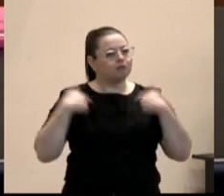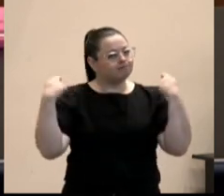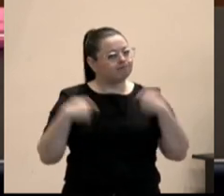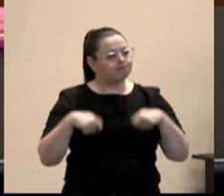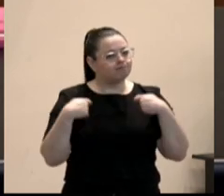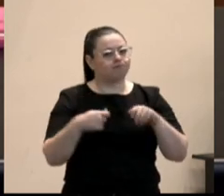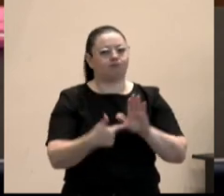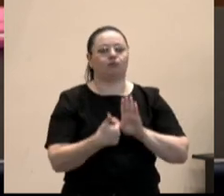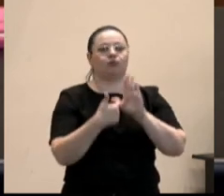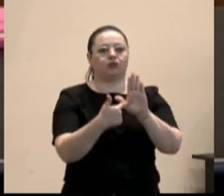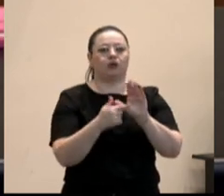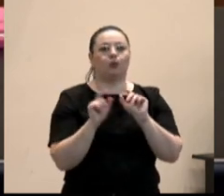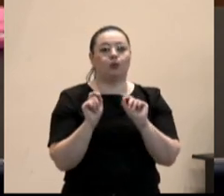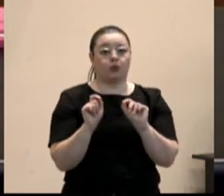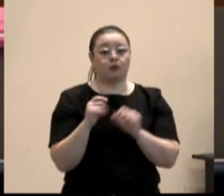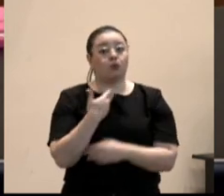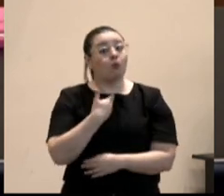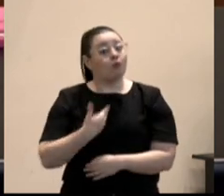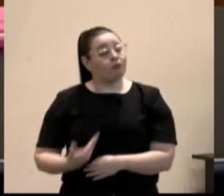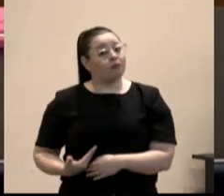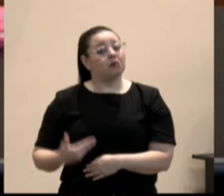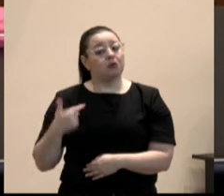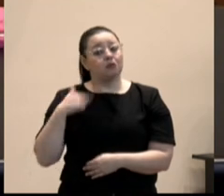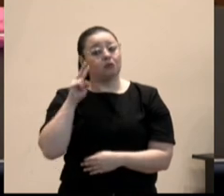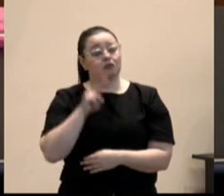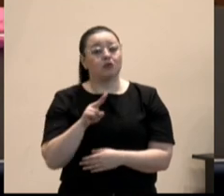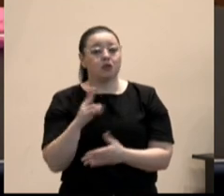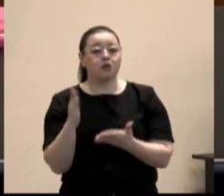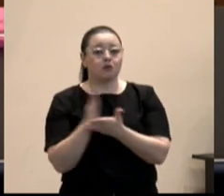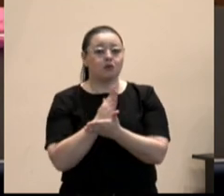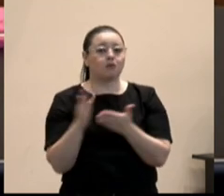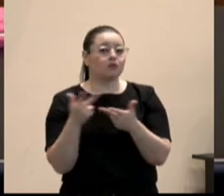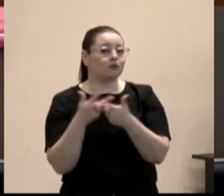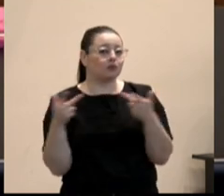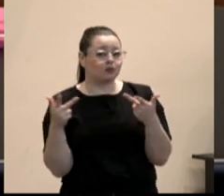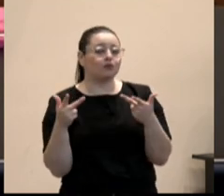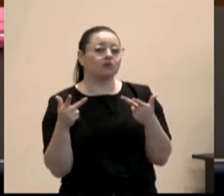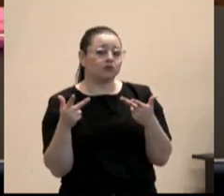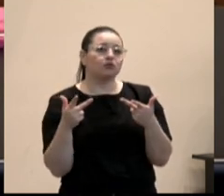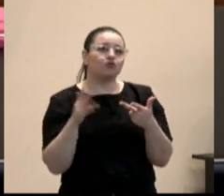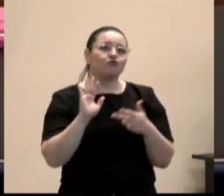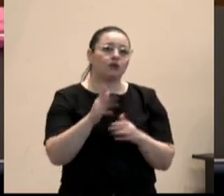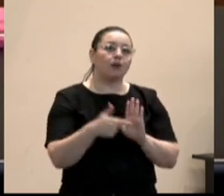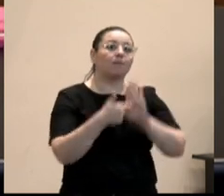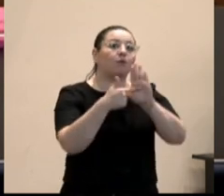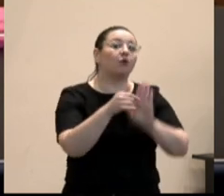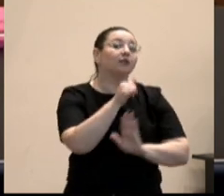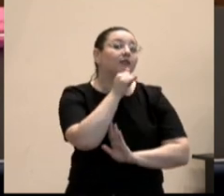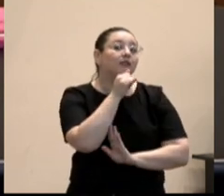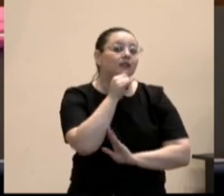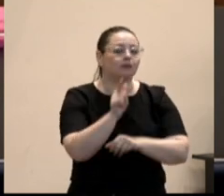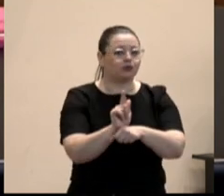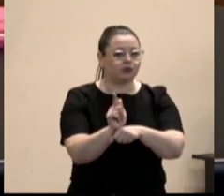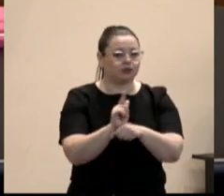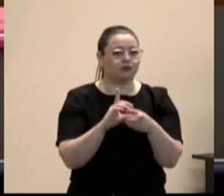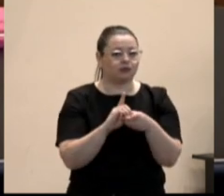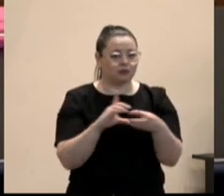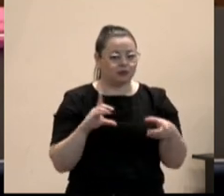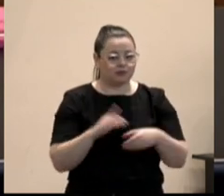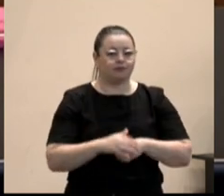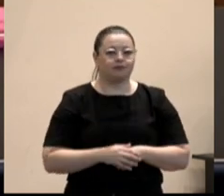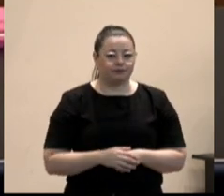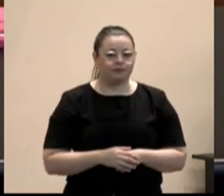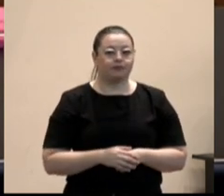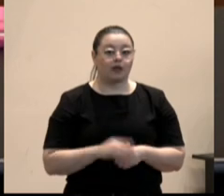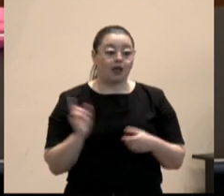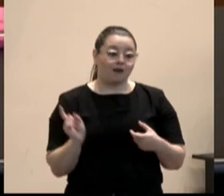governo, algumas ações que a gente já pode exemplificar como do campo da gestão democrática. A retomada do